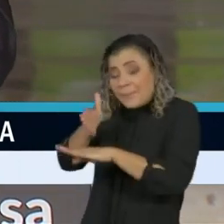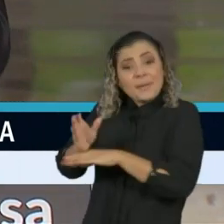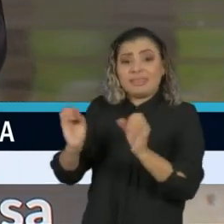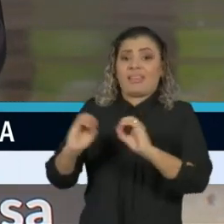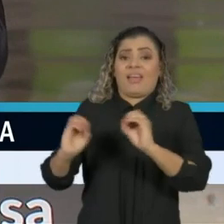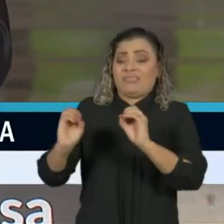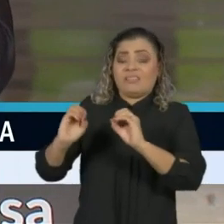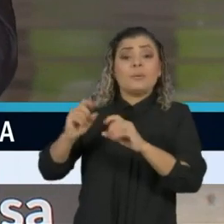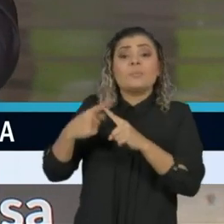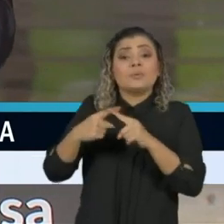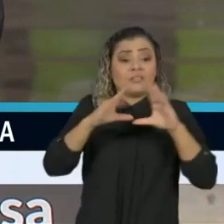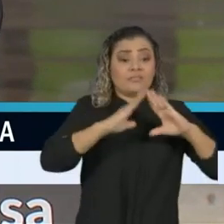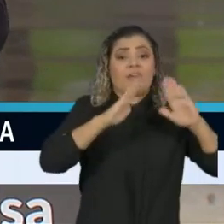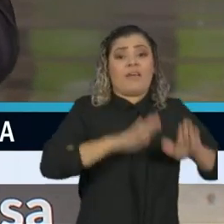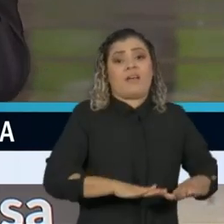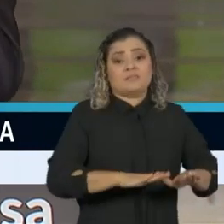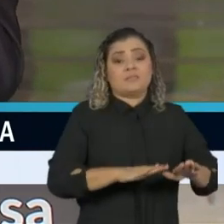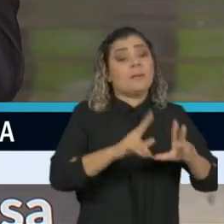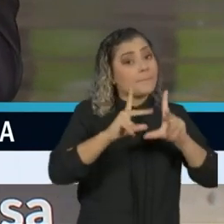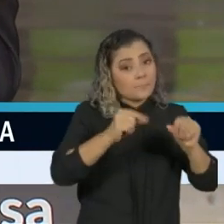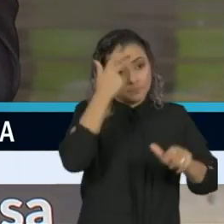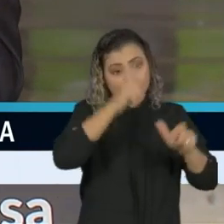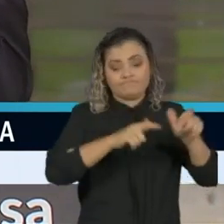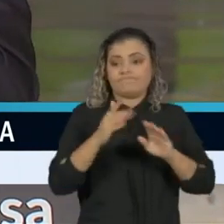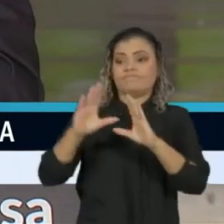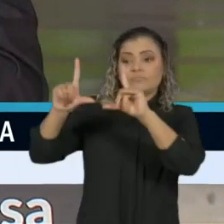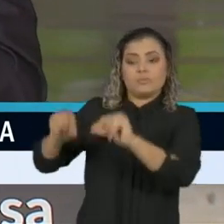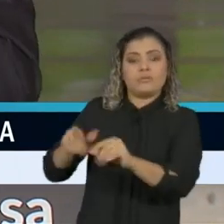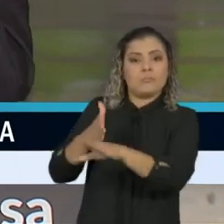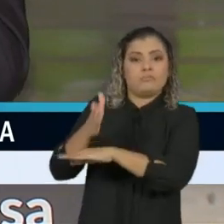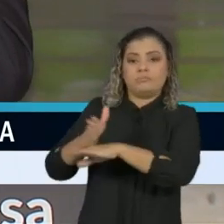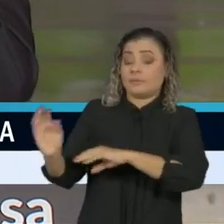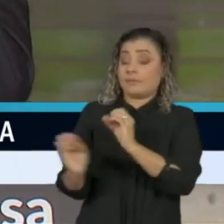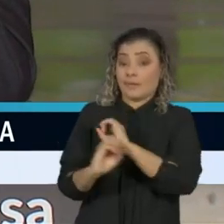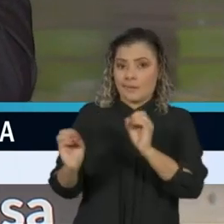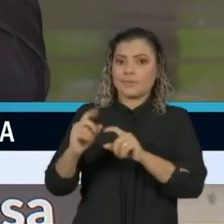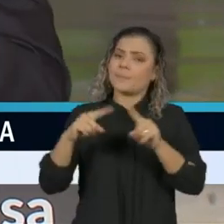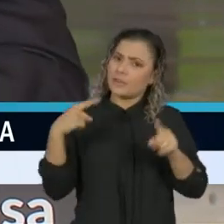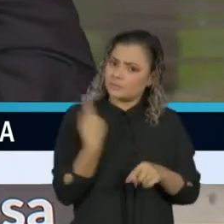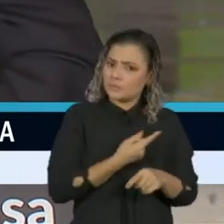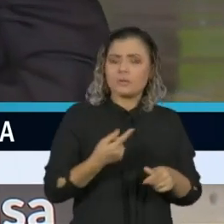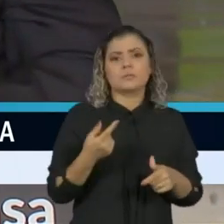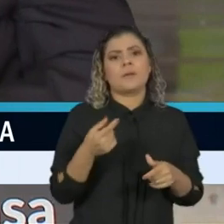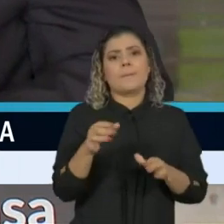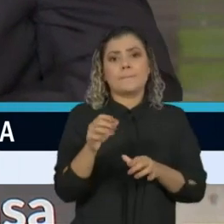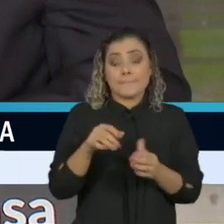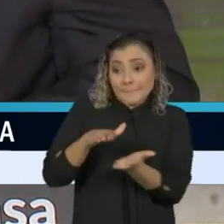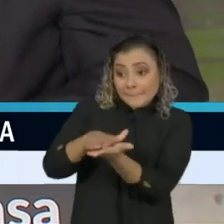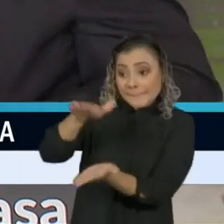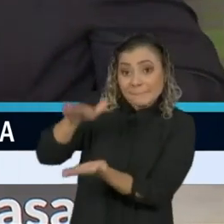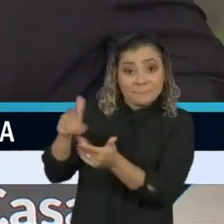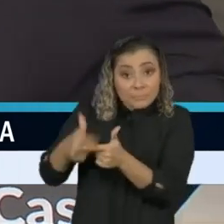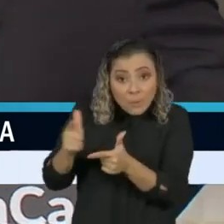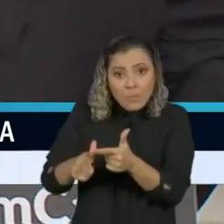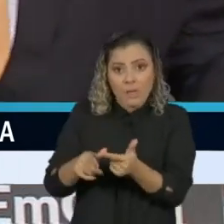doação de sangue de uma forma espontânea. Mas nós não temos problemas de sangue